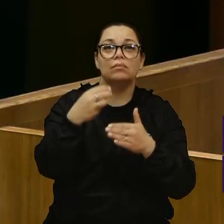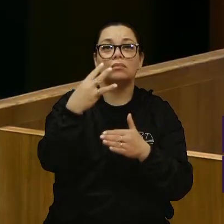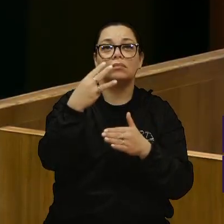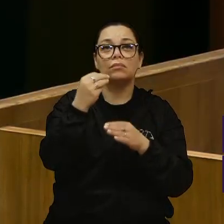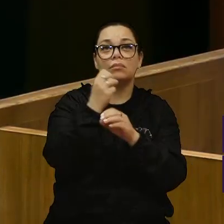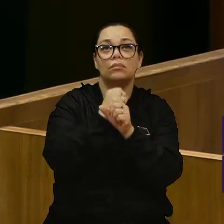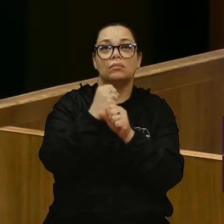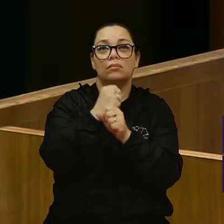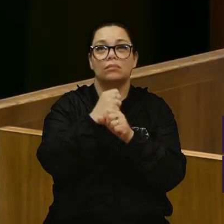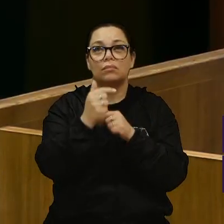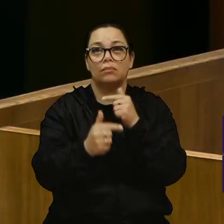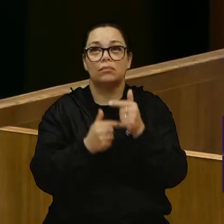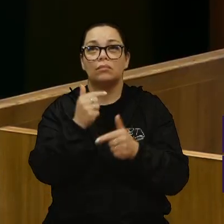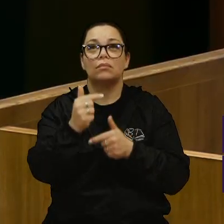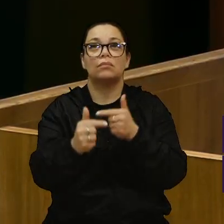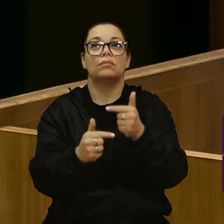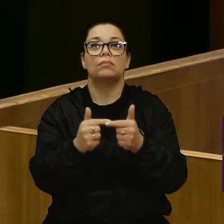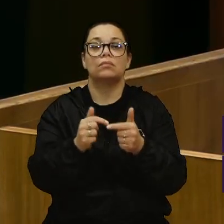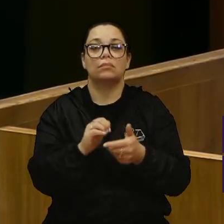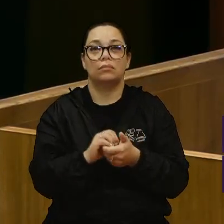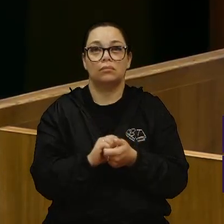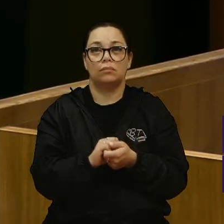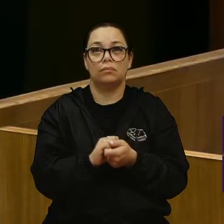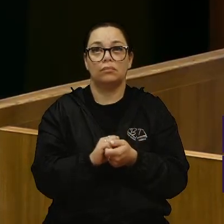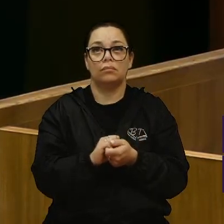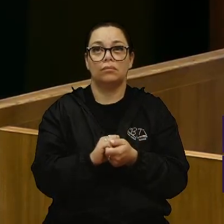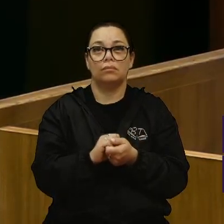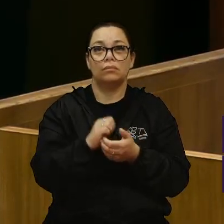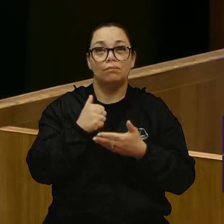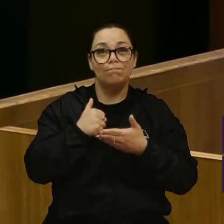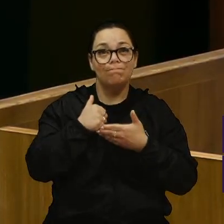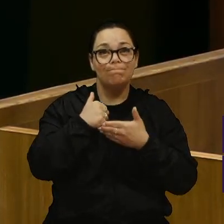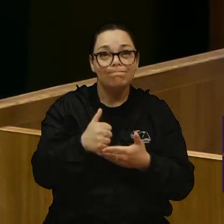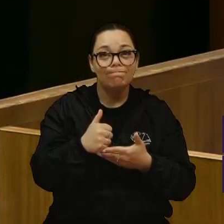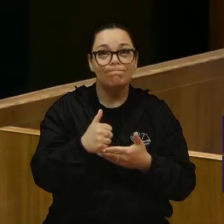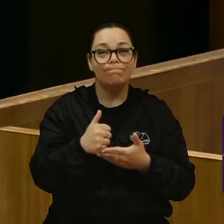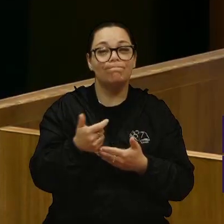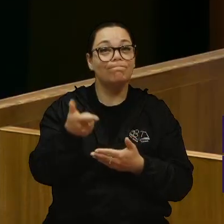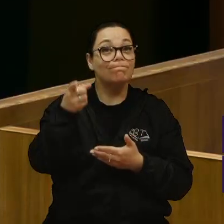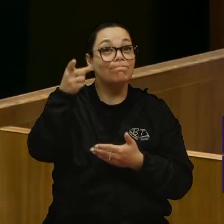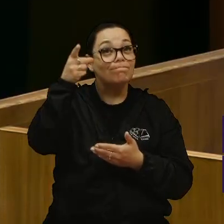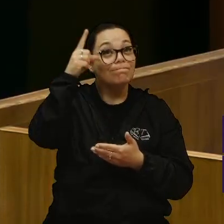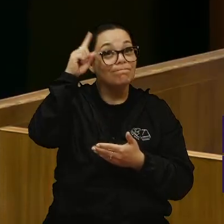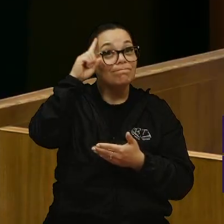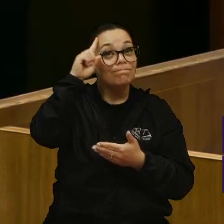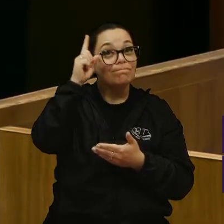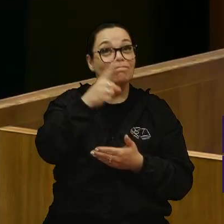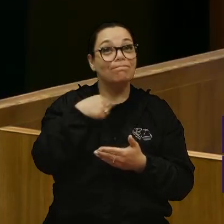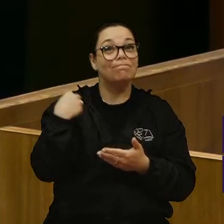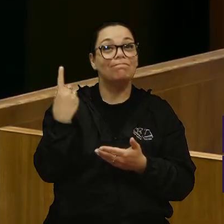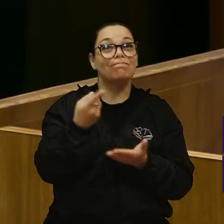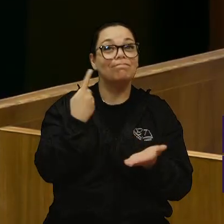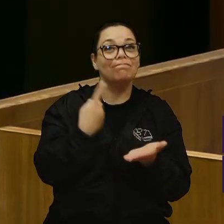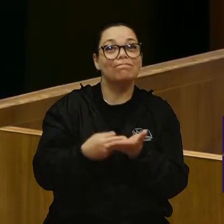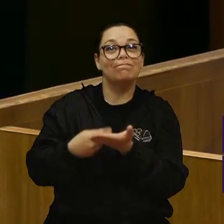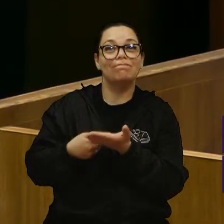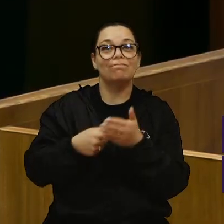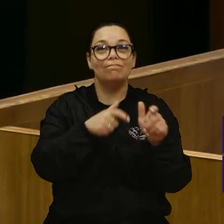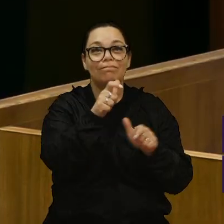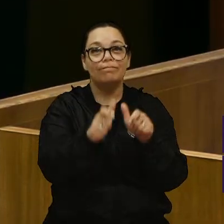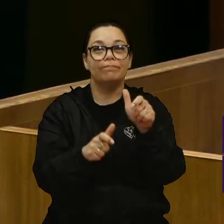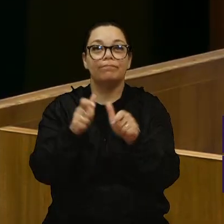de trabalho. O seu apoio reforça todos os dias o nosso compromisso com as